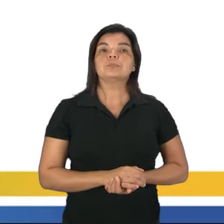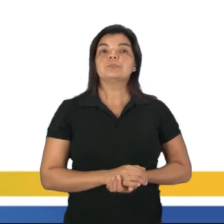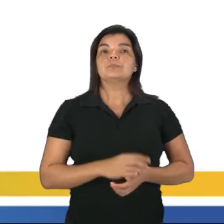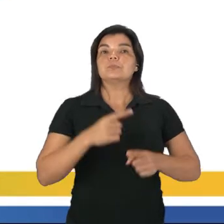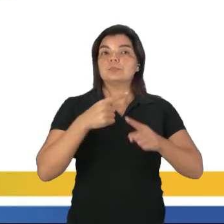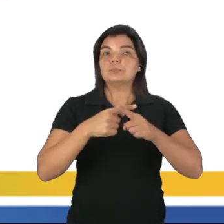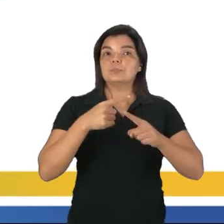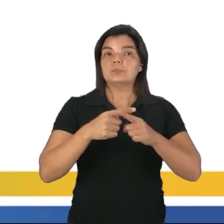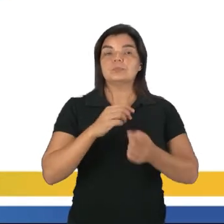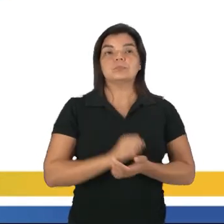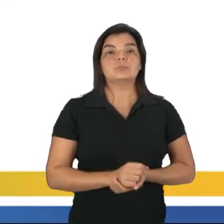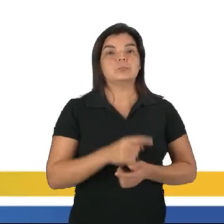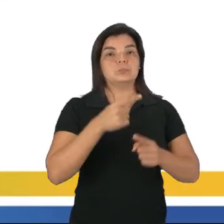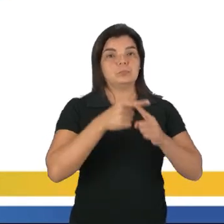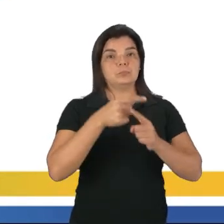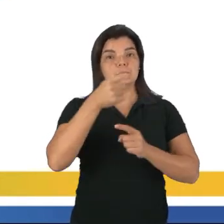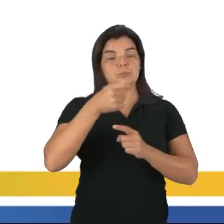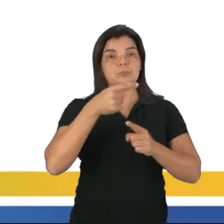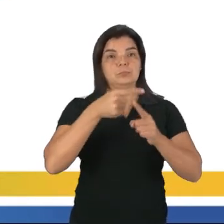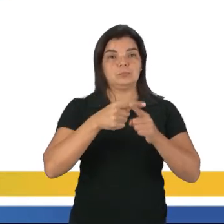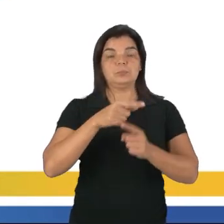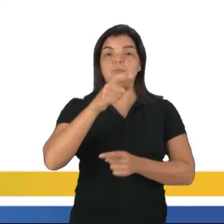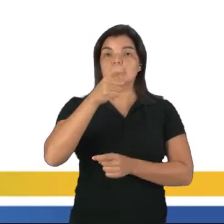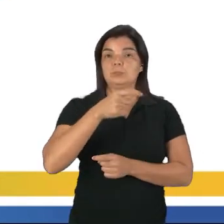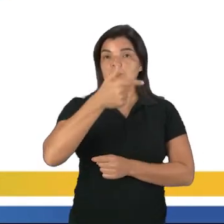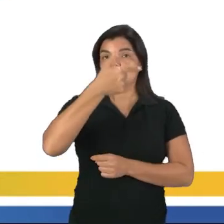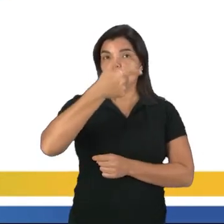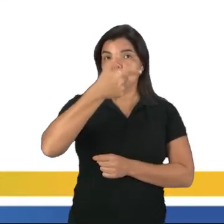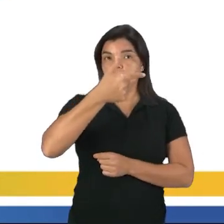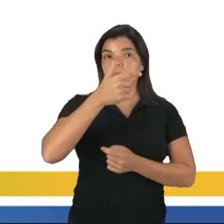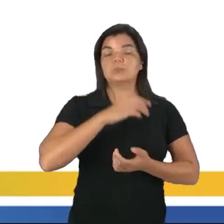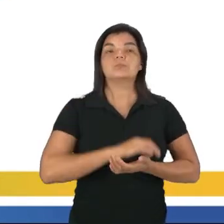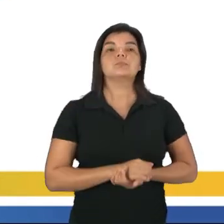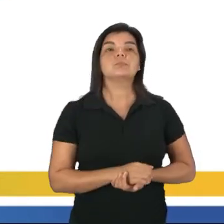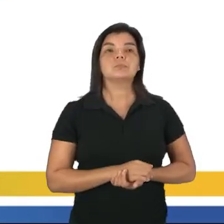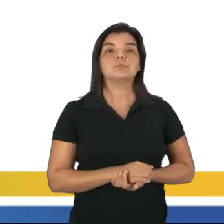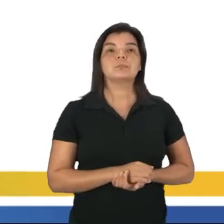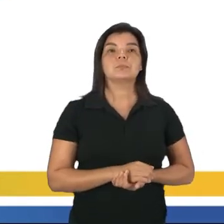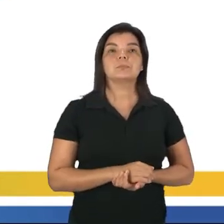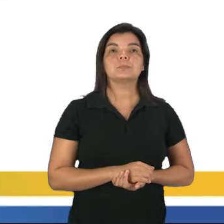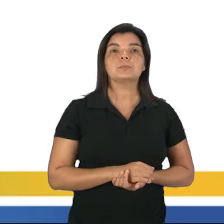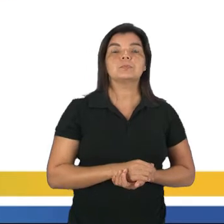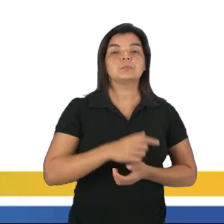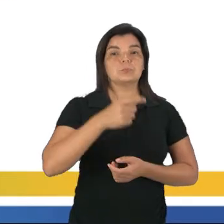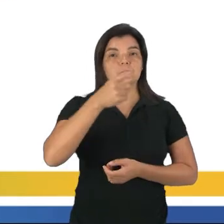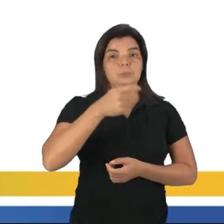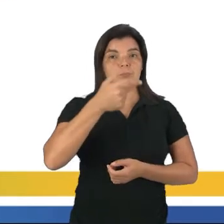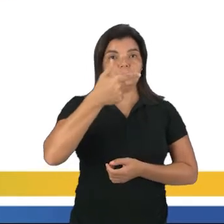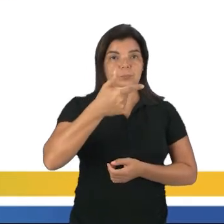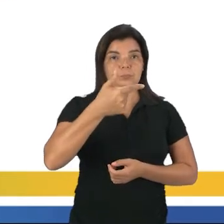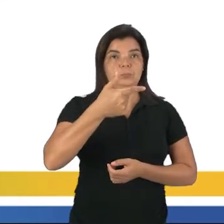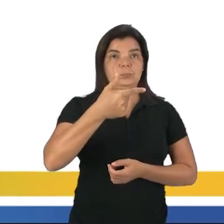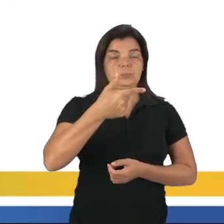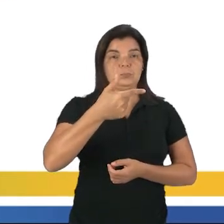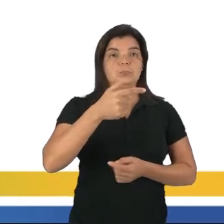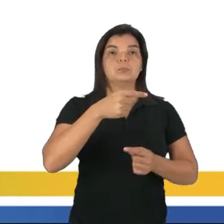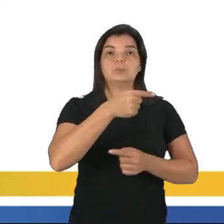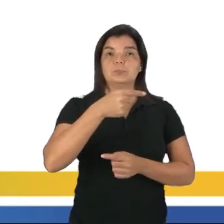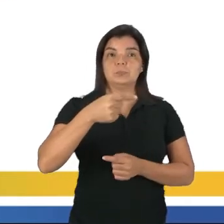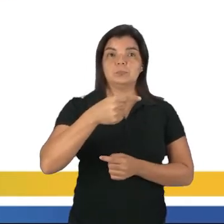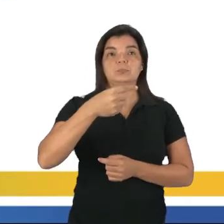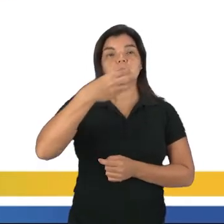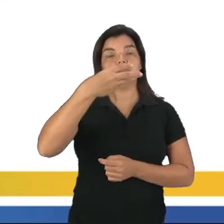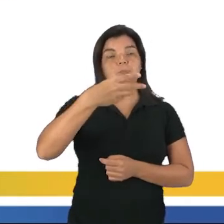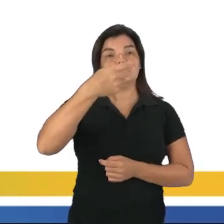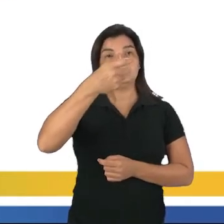a multiplicação, né, o x vezes o x e depois o x vezes o menos 3, eu tenho x vezes x, x² e x